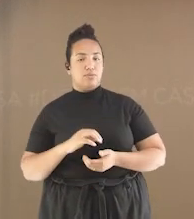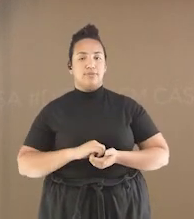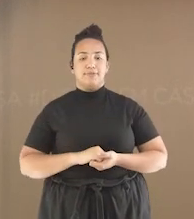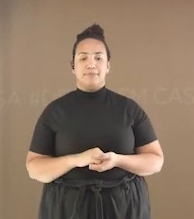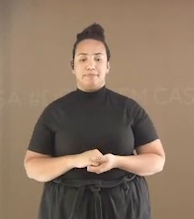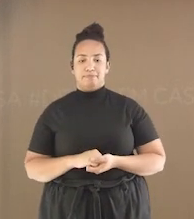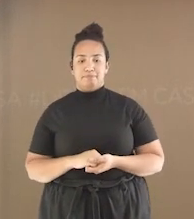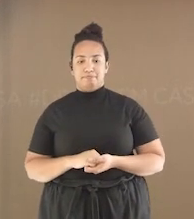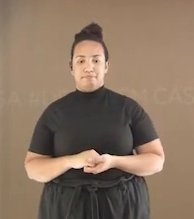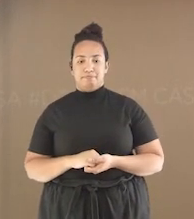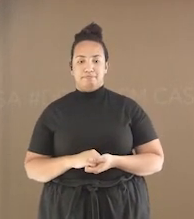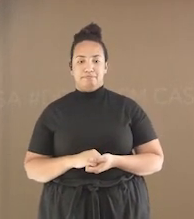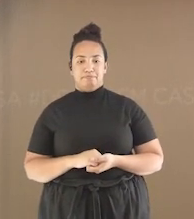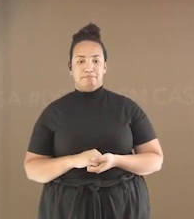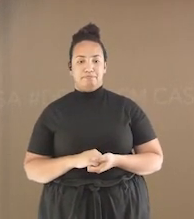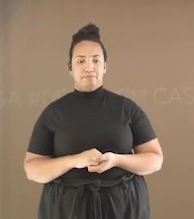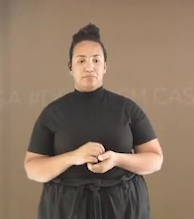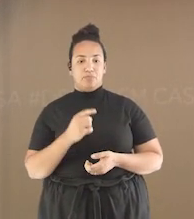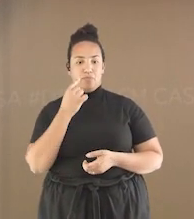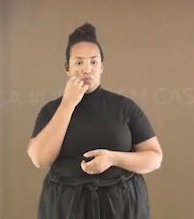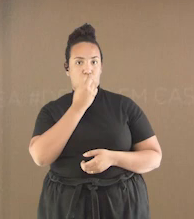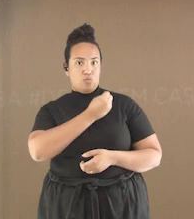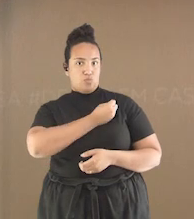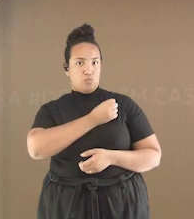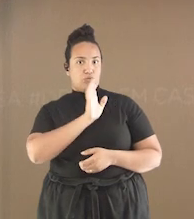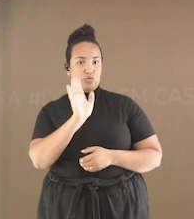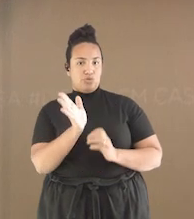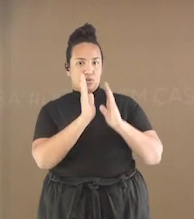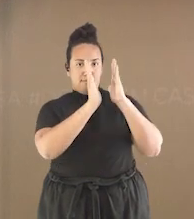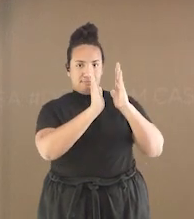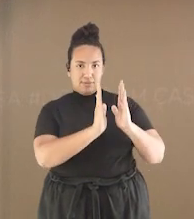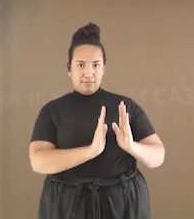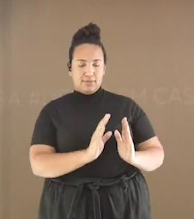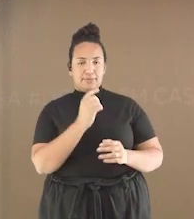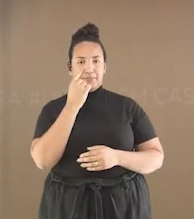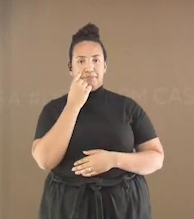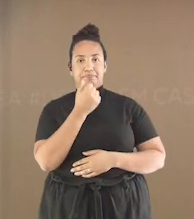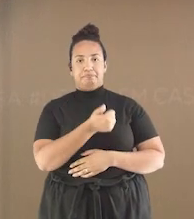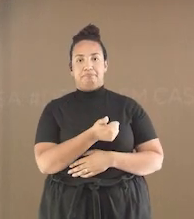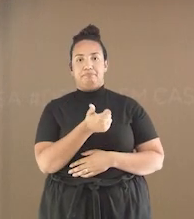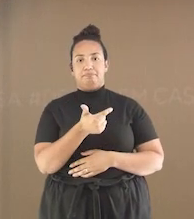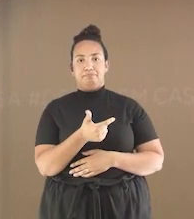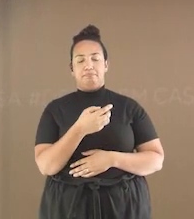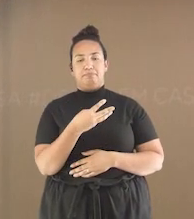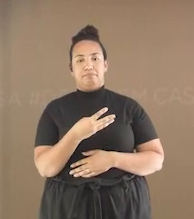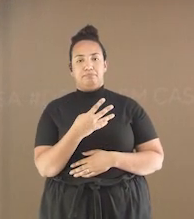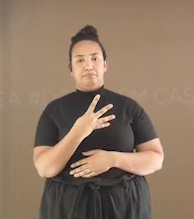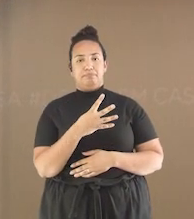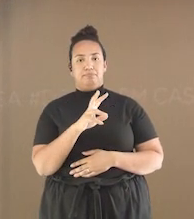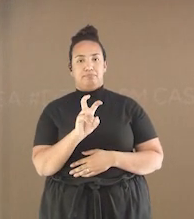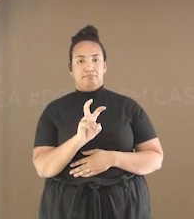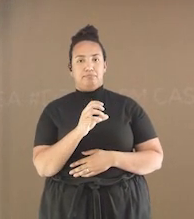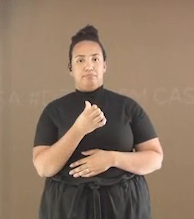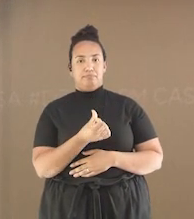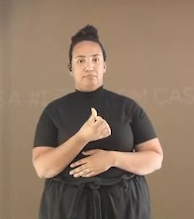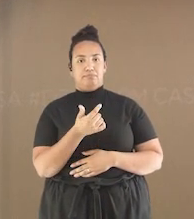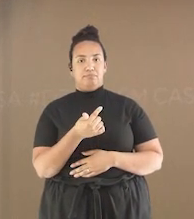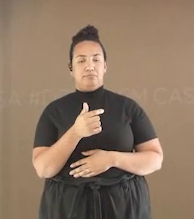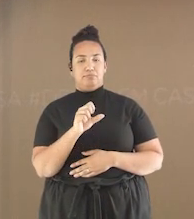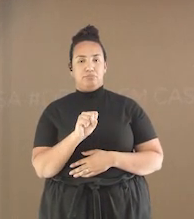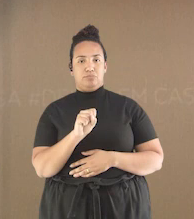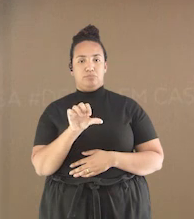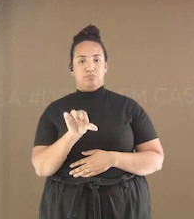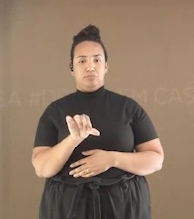quantos versos este poema tem. Já temos aqui os números ali do lado, acompanha ali, 1, 2, 3,